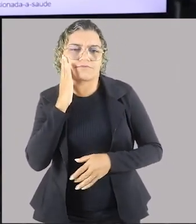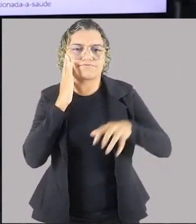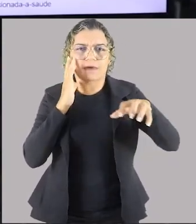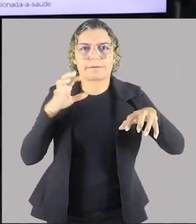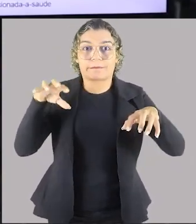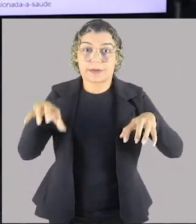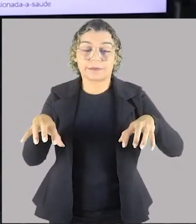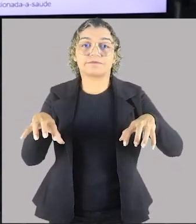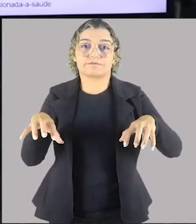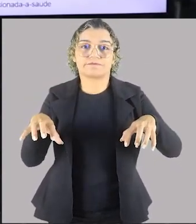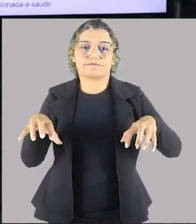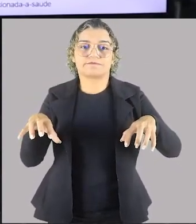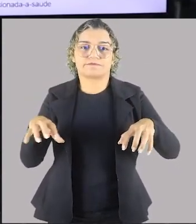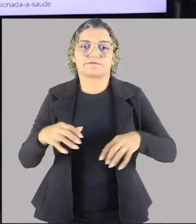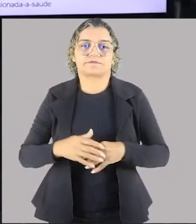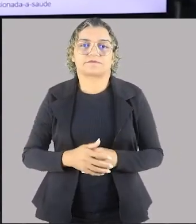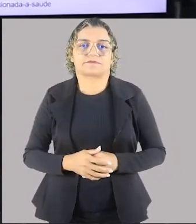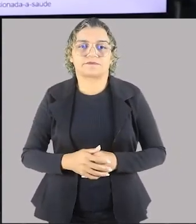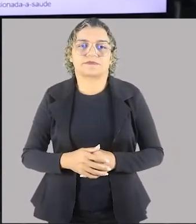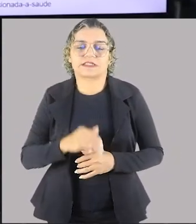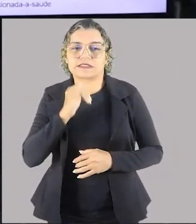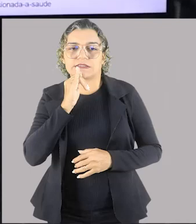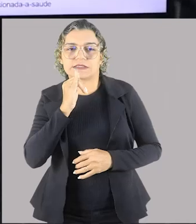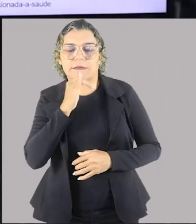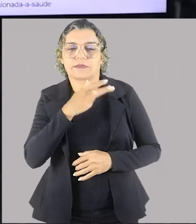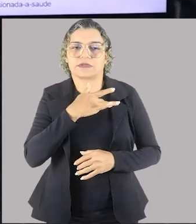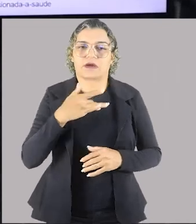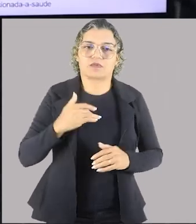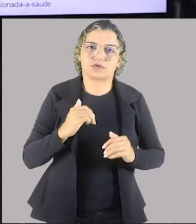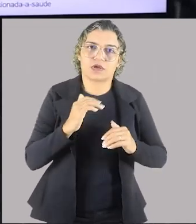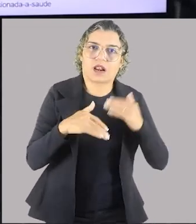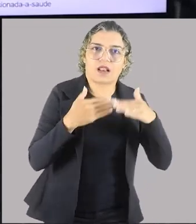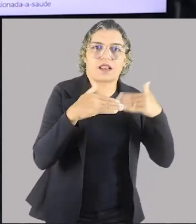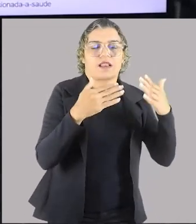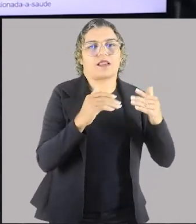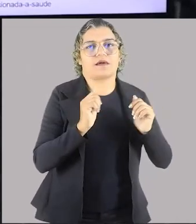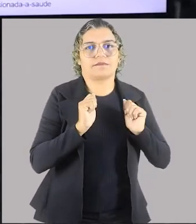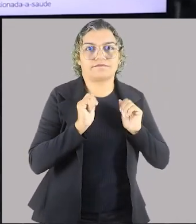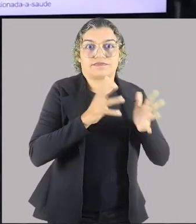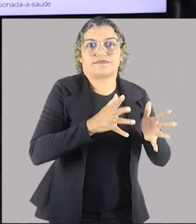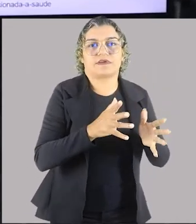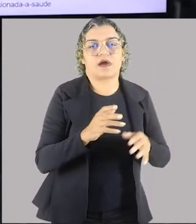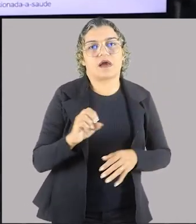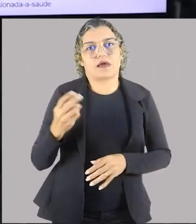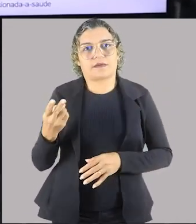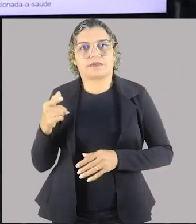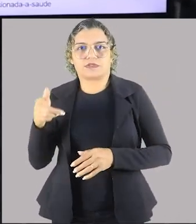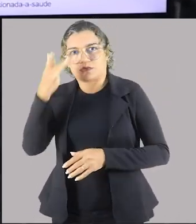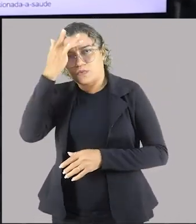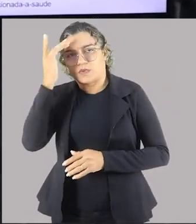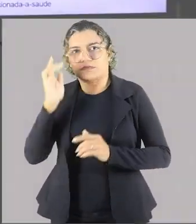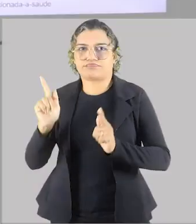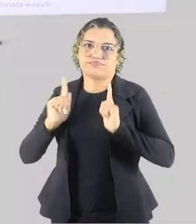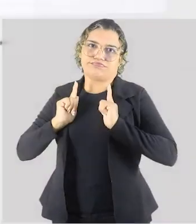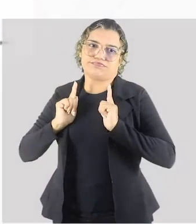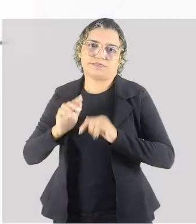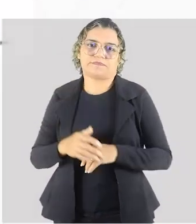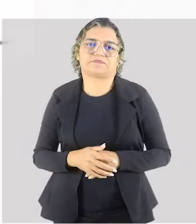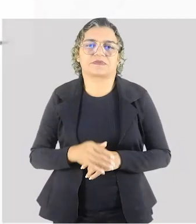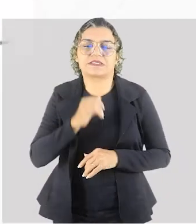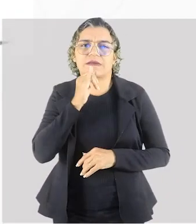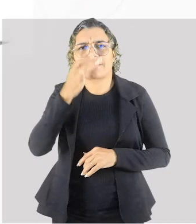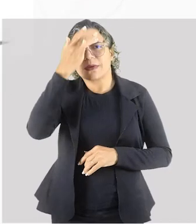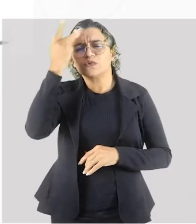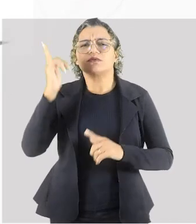dessas nomenclaturas para que a gente tenha um melhor entendimento. O que é ser